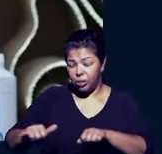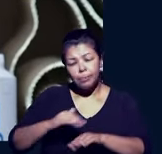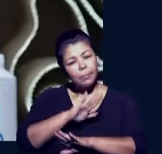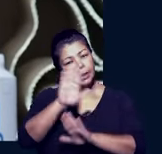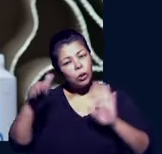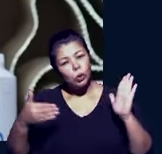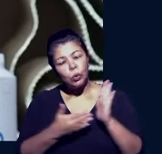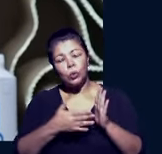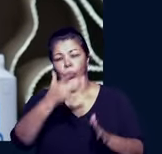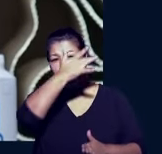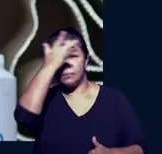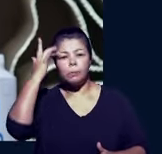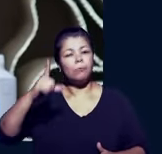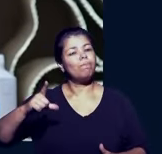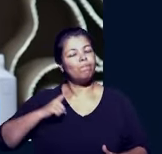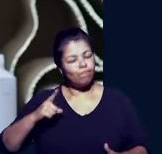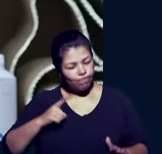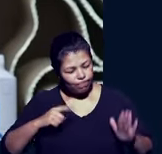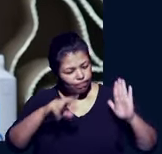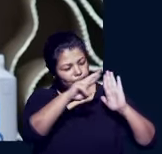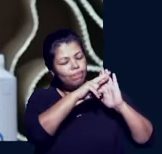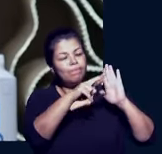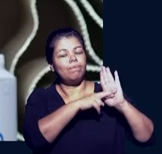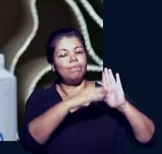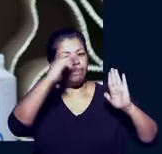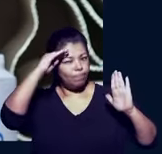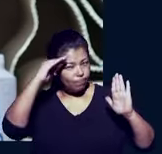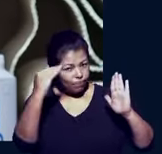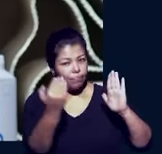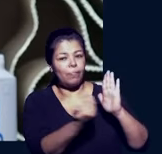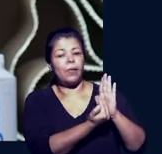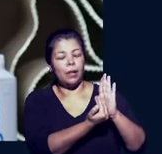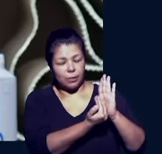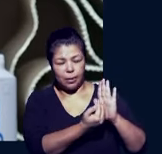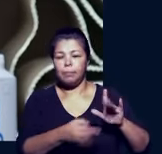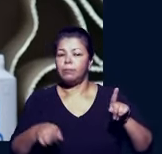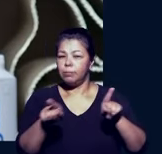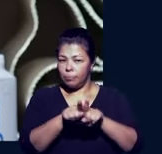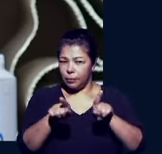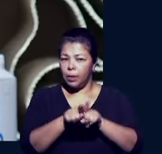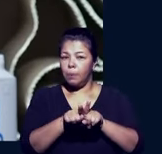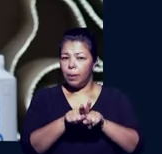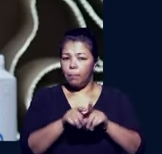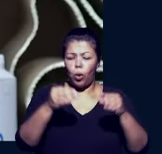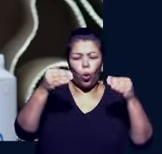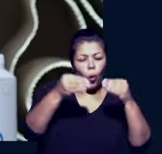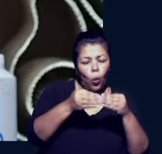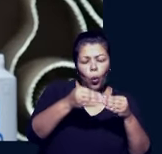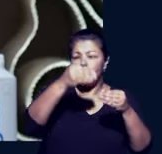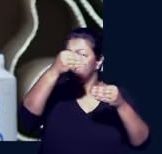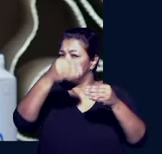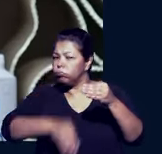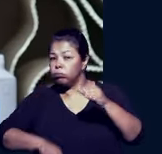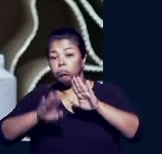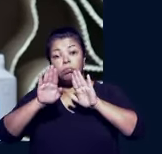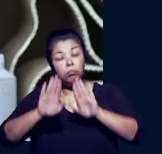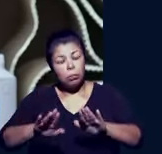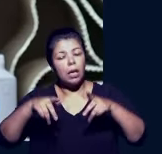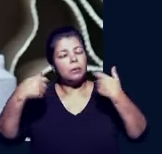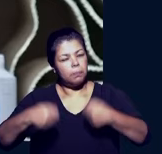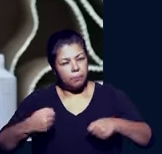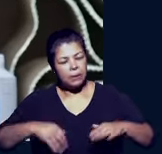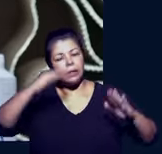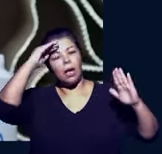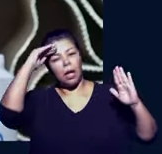saibam as regras e concordem ou não mas possam conhecê-las e